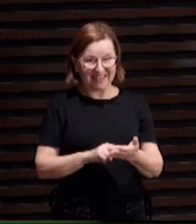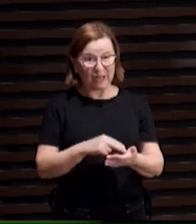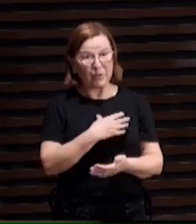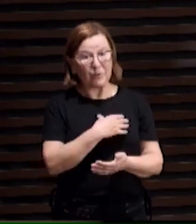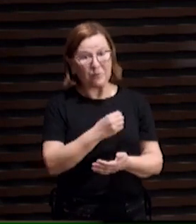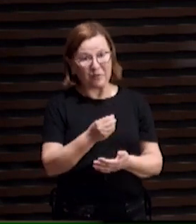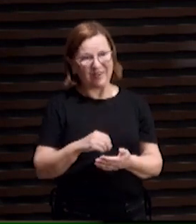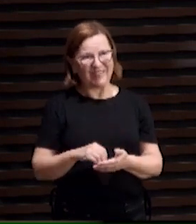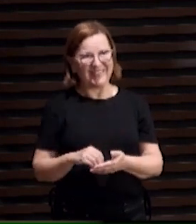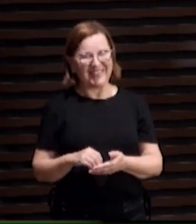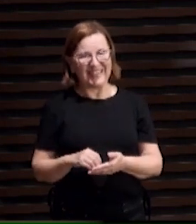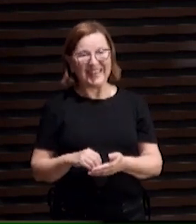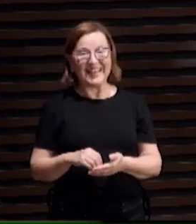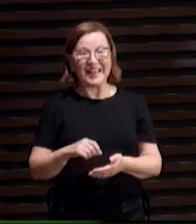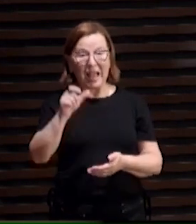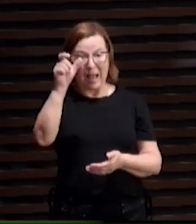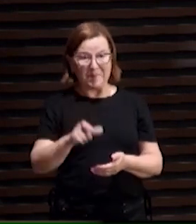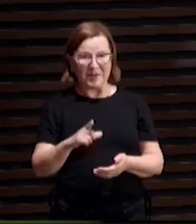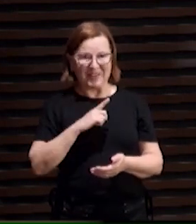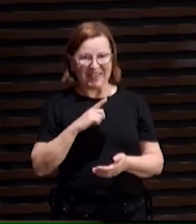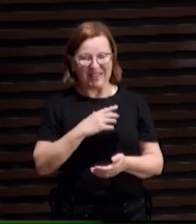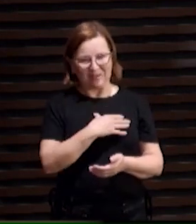E quem tem o filho